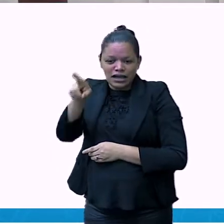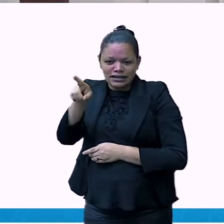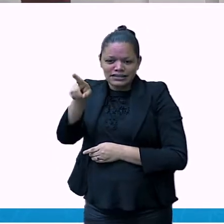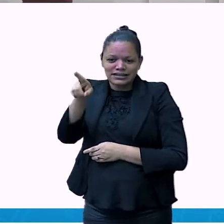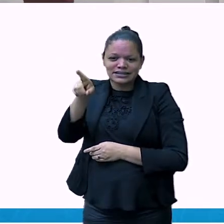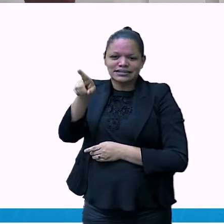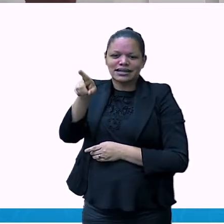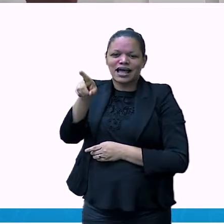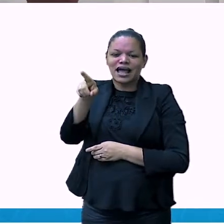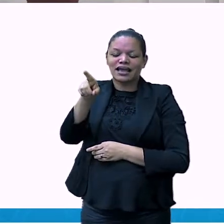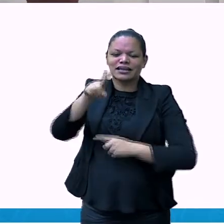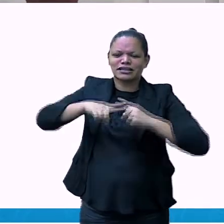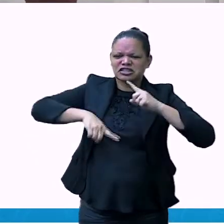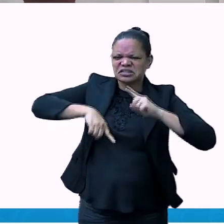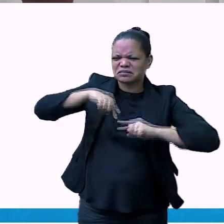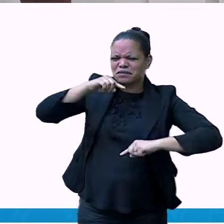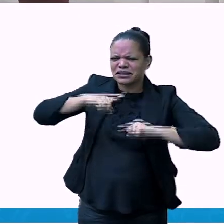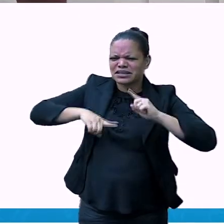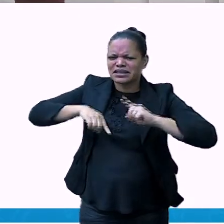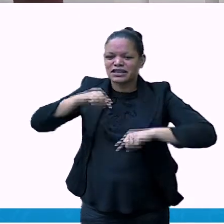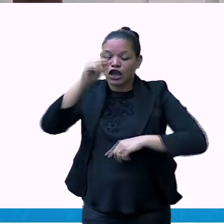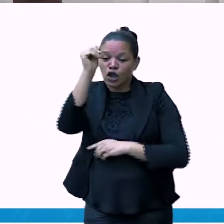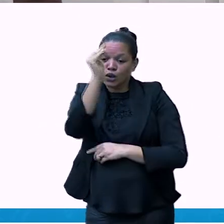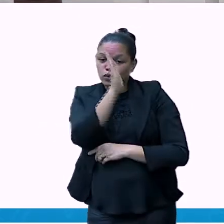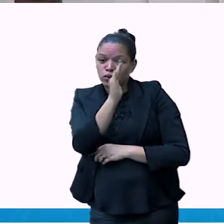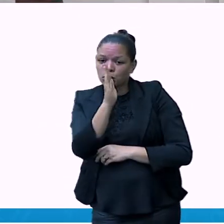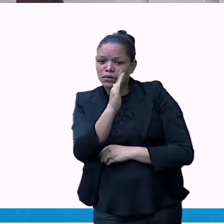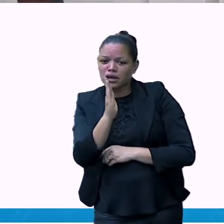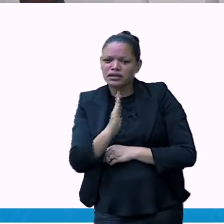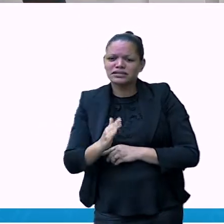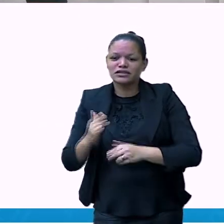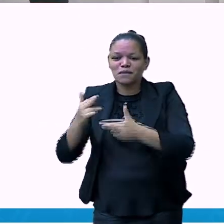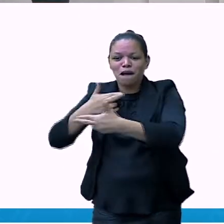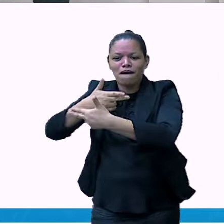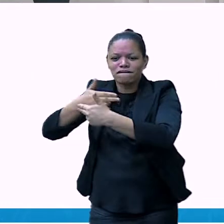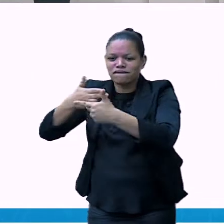nacional de bens ou serviços originários